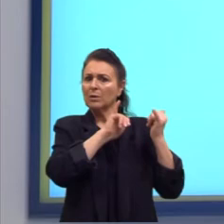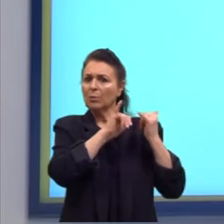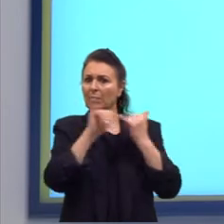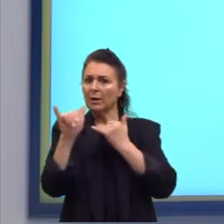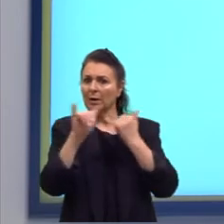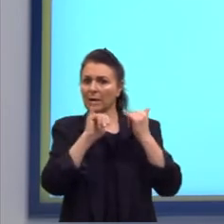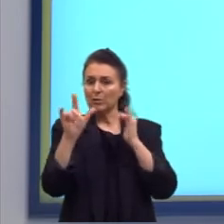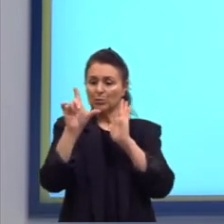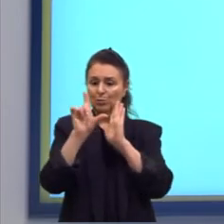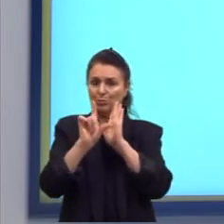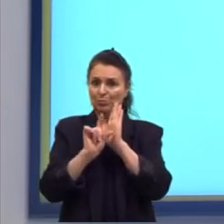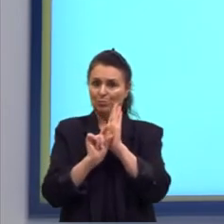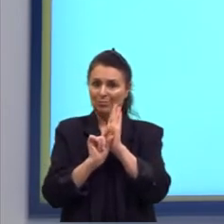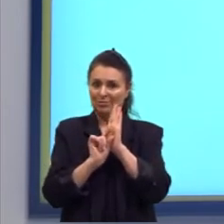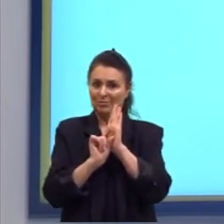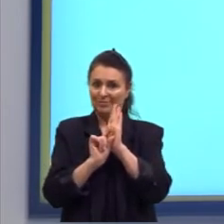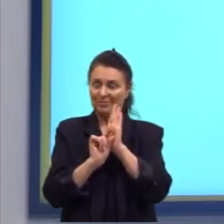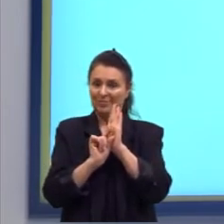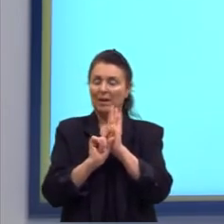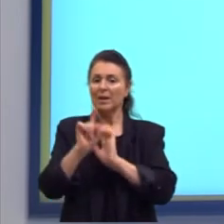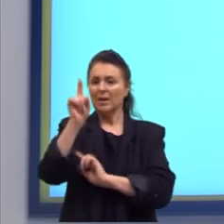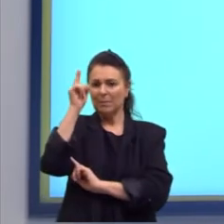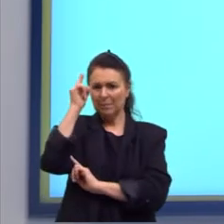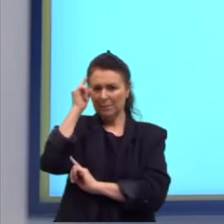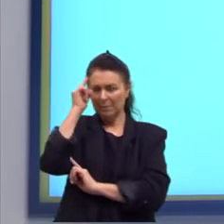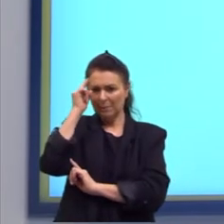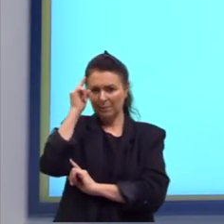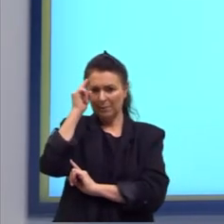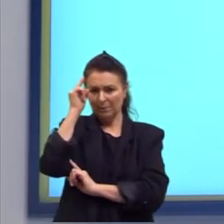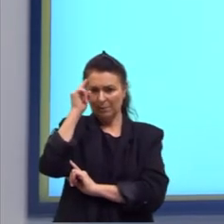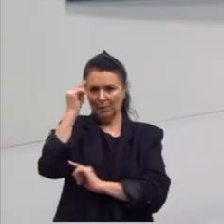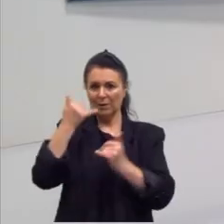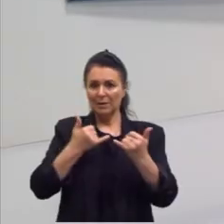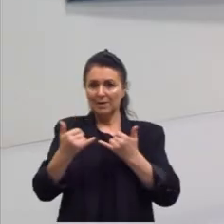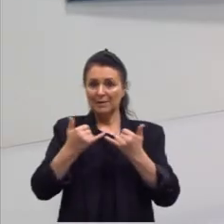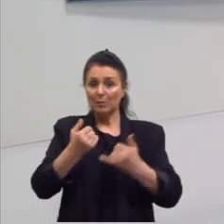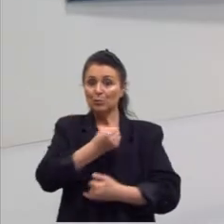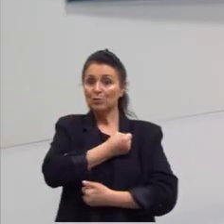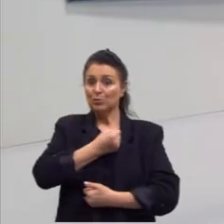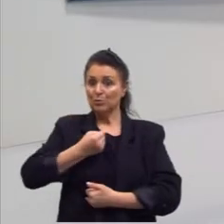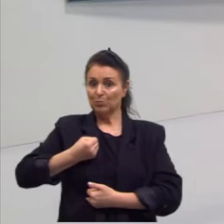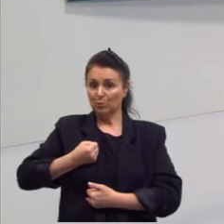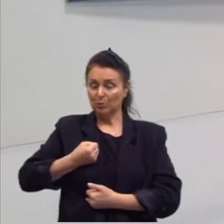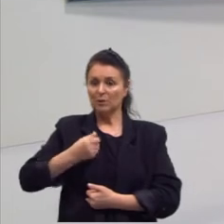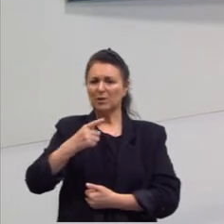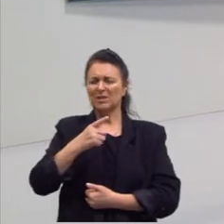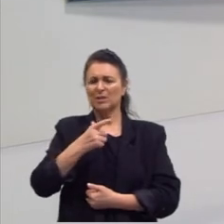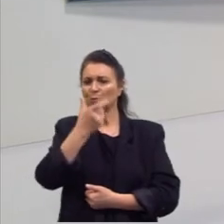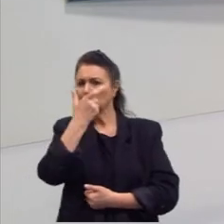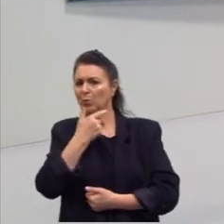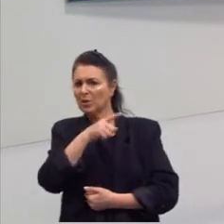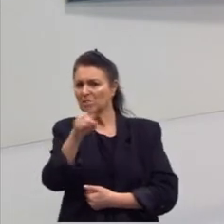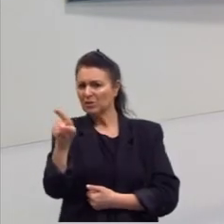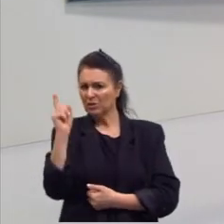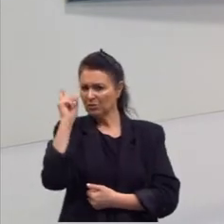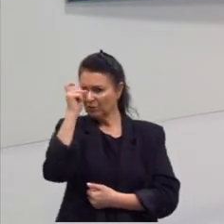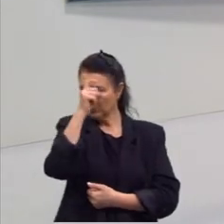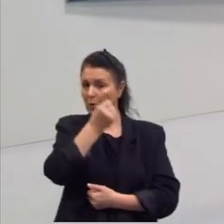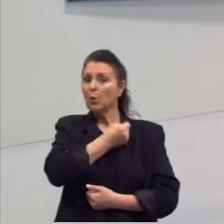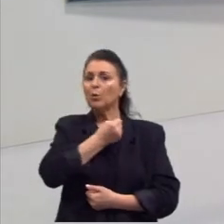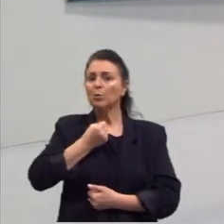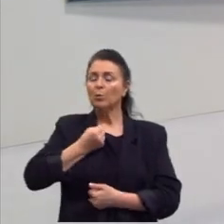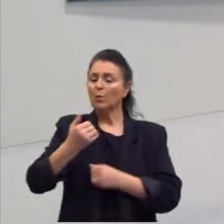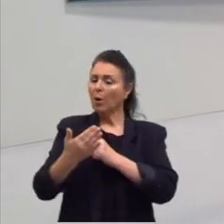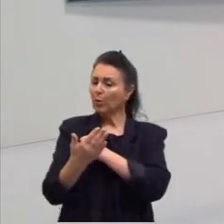corrente ela caixa né Pensa em sempre em exemplos de números se vocês têm dificuldade está os números